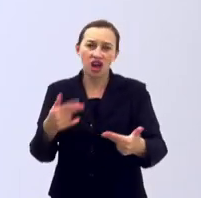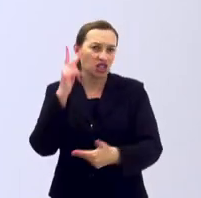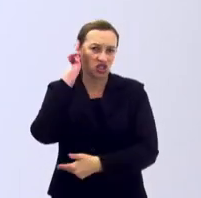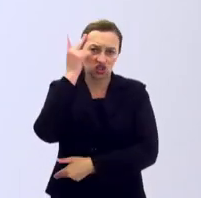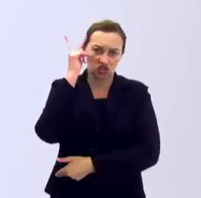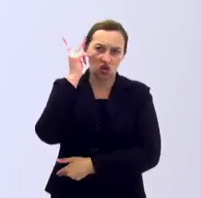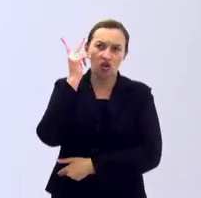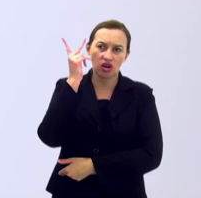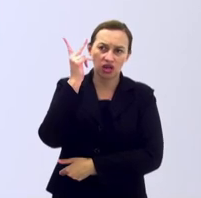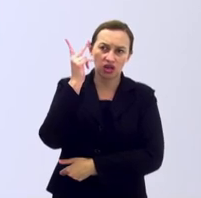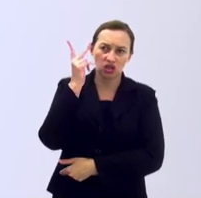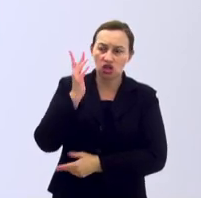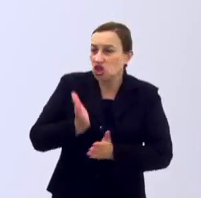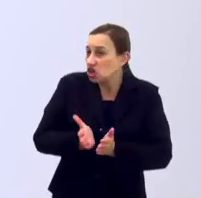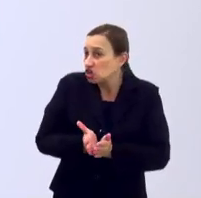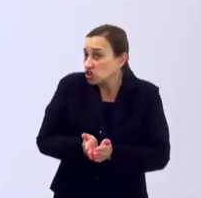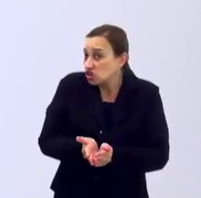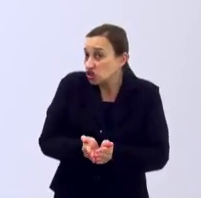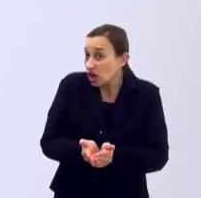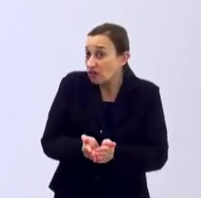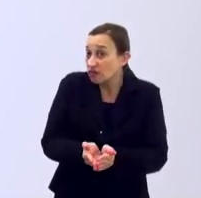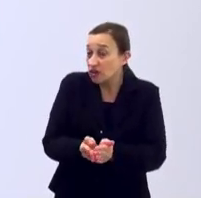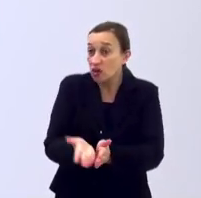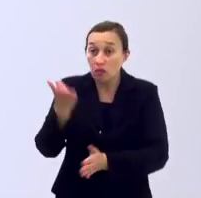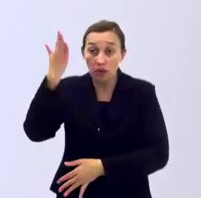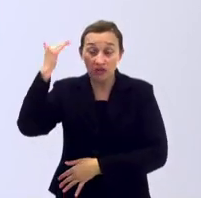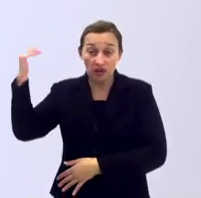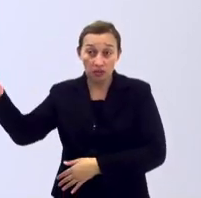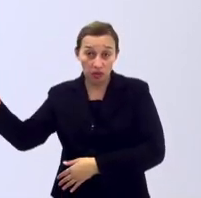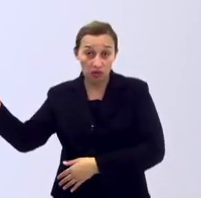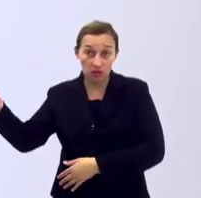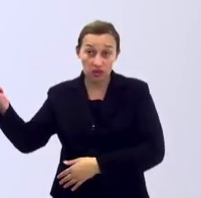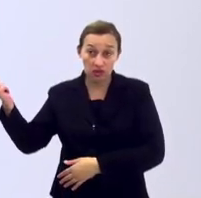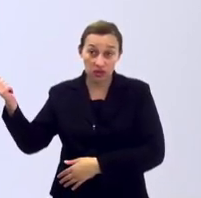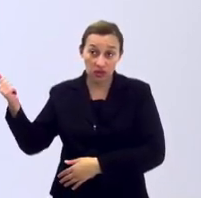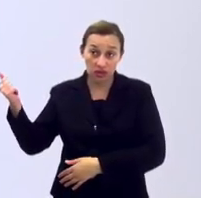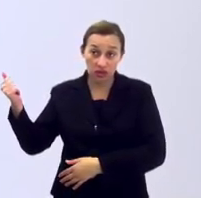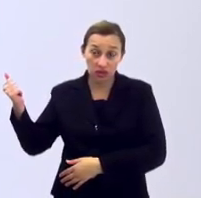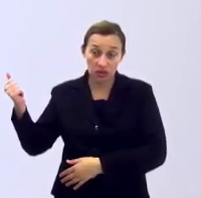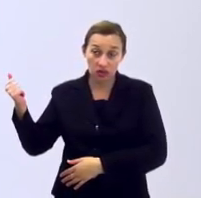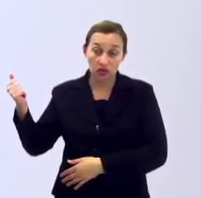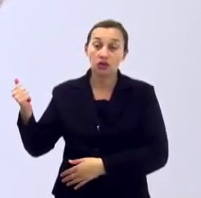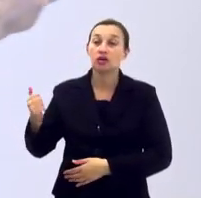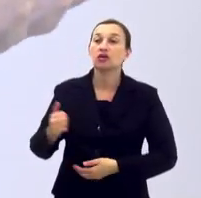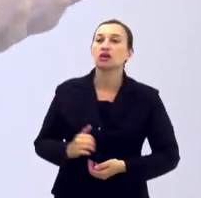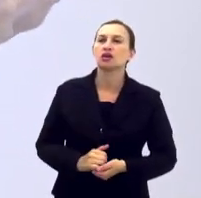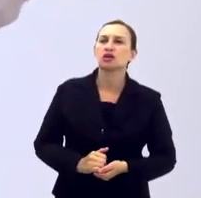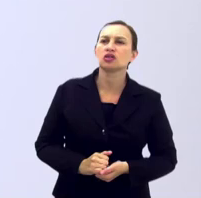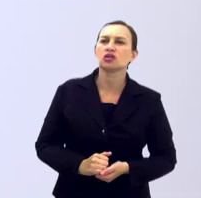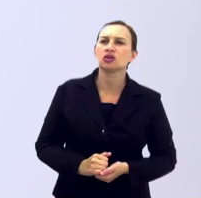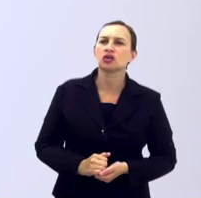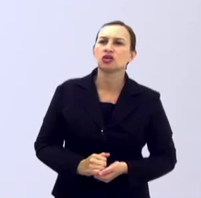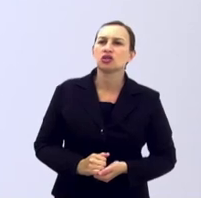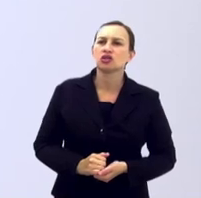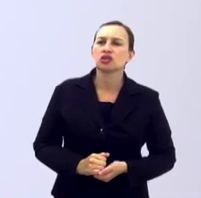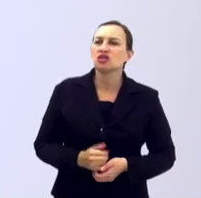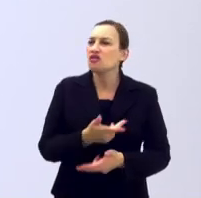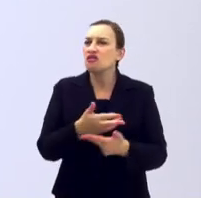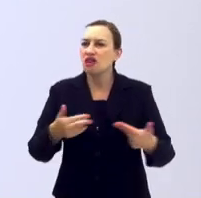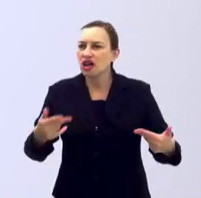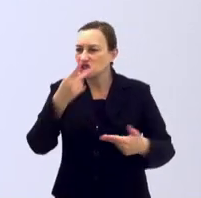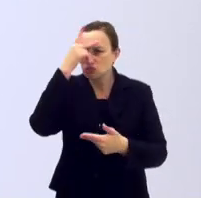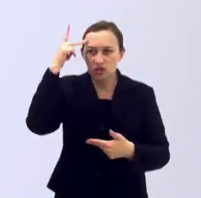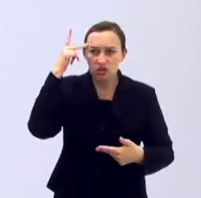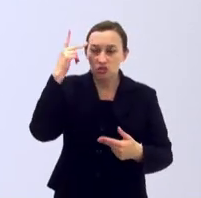Muitas são as histórias de navios, e a mais famosa é do Exodus. Isso, inclusive, teve um filme que está cheio